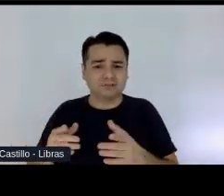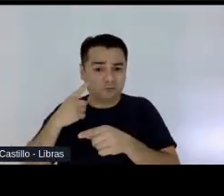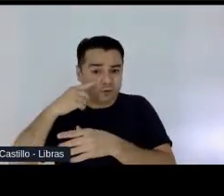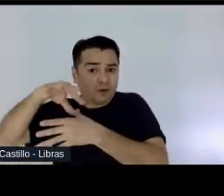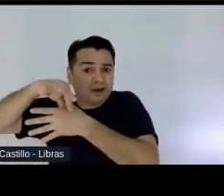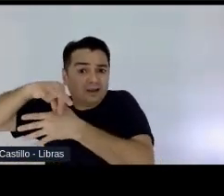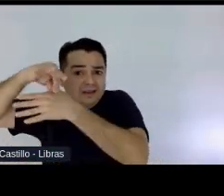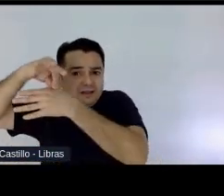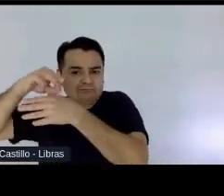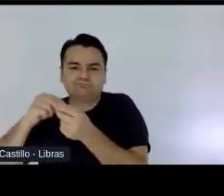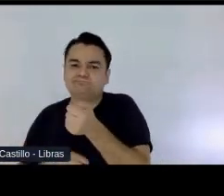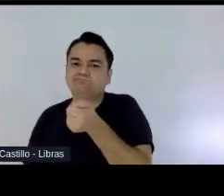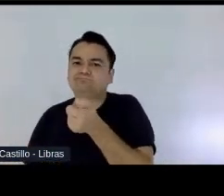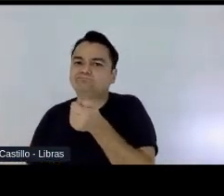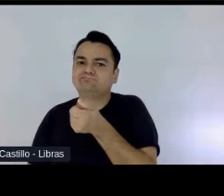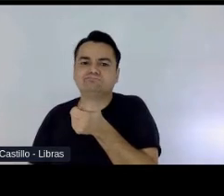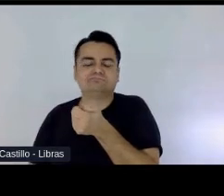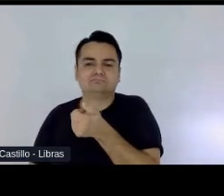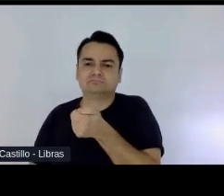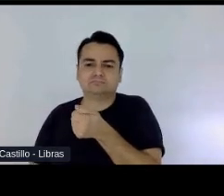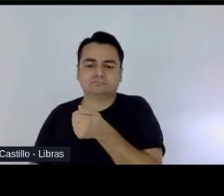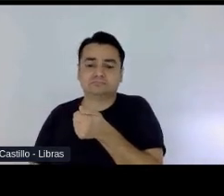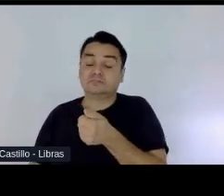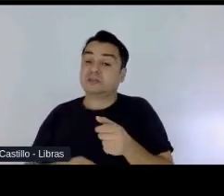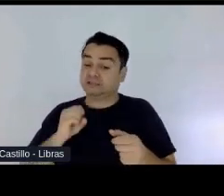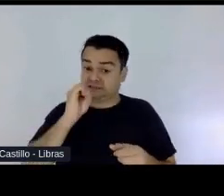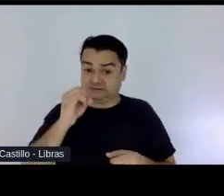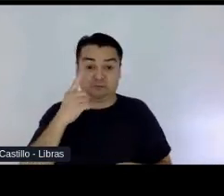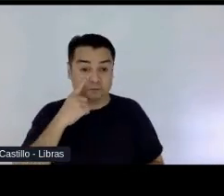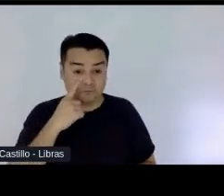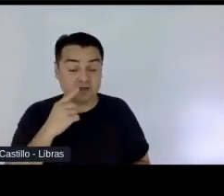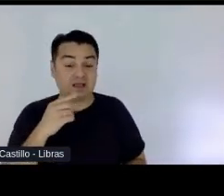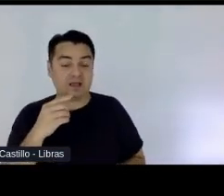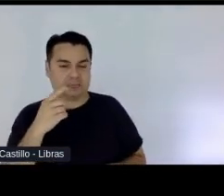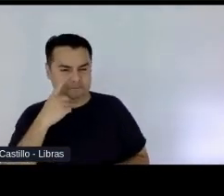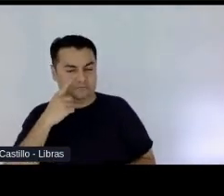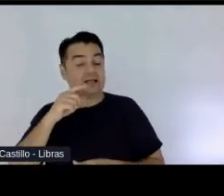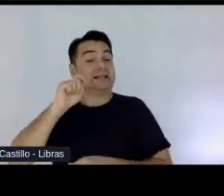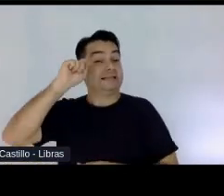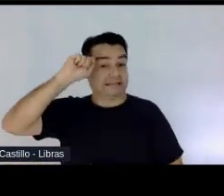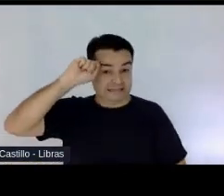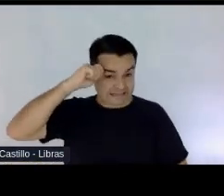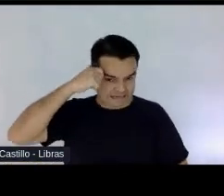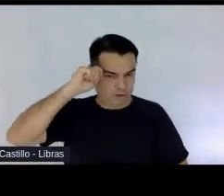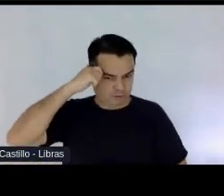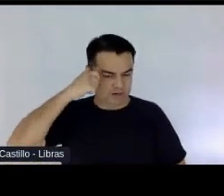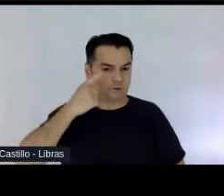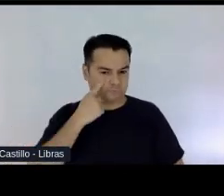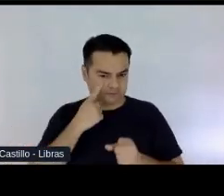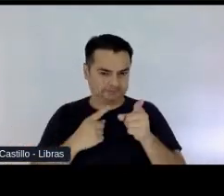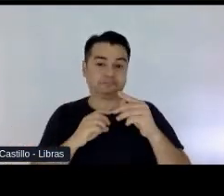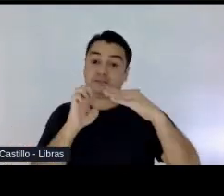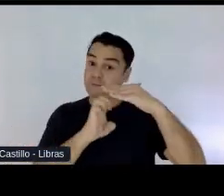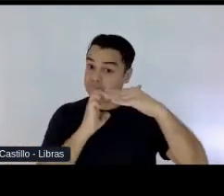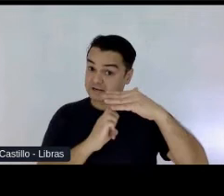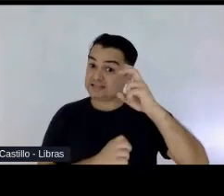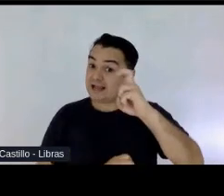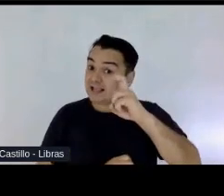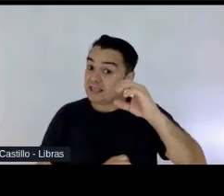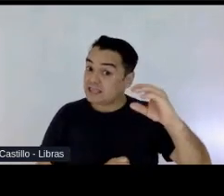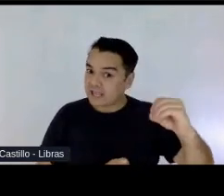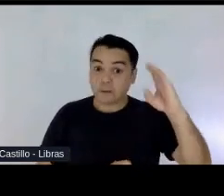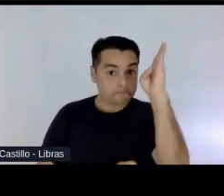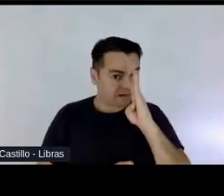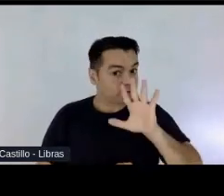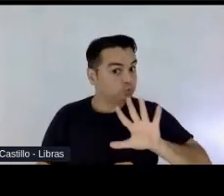E quando a gente vai mais a fundo, a gente vê que isso ainda é pior, né? Então, quando a gente está olhando para negros, que compõem-se aqui de pretos e pardos, né? A